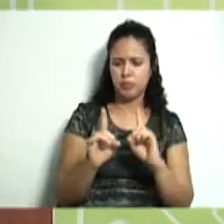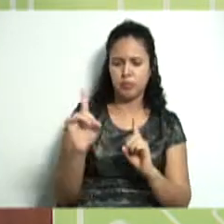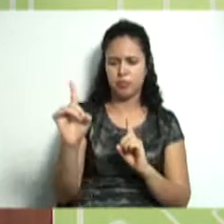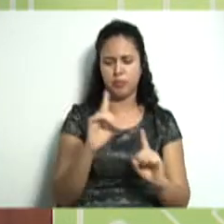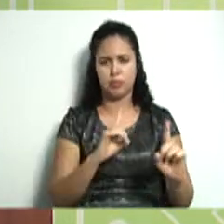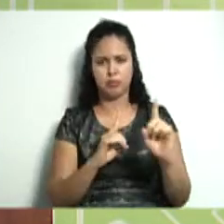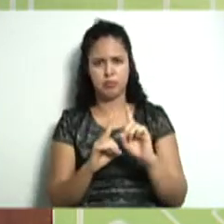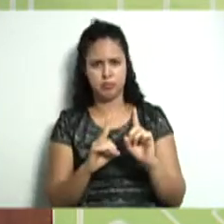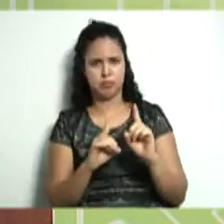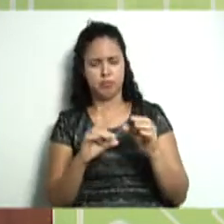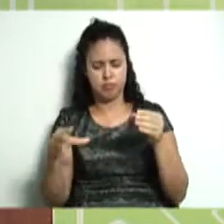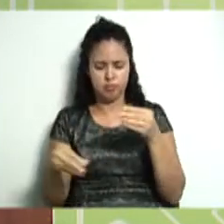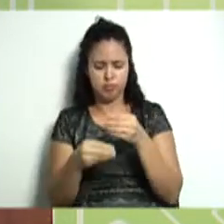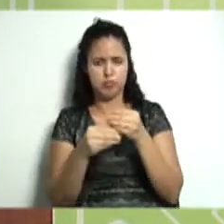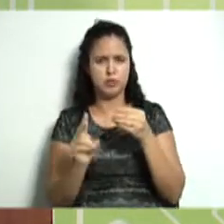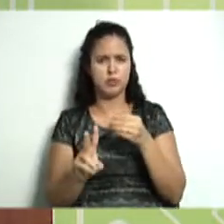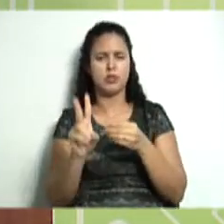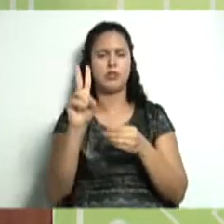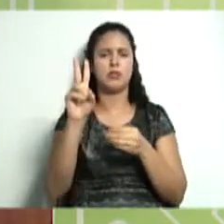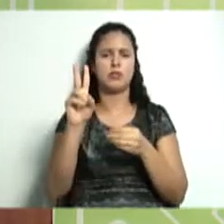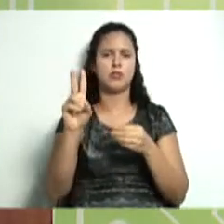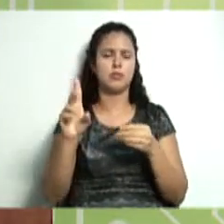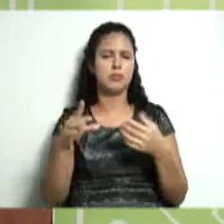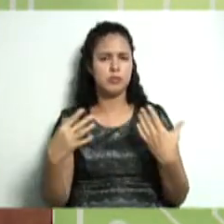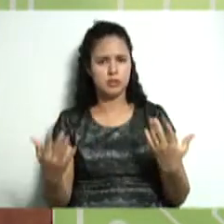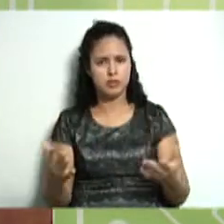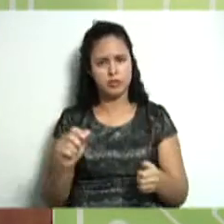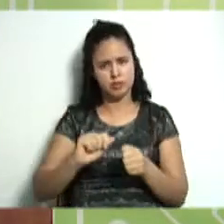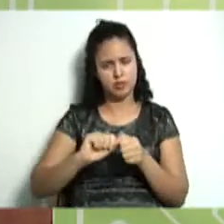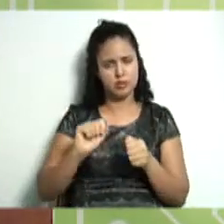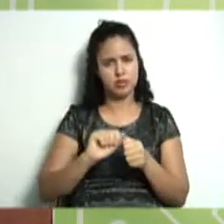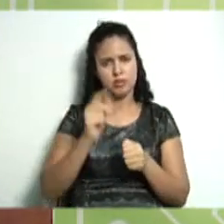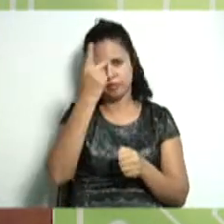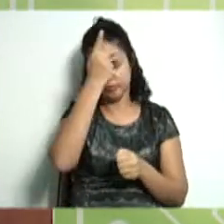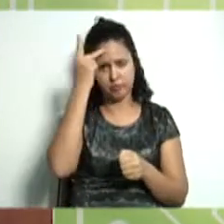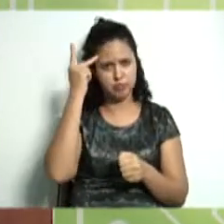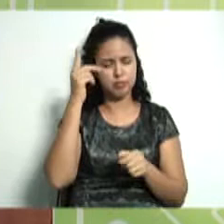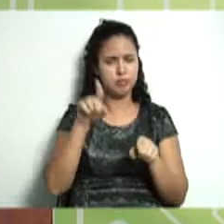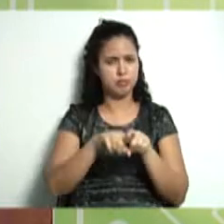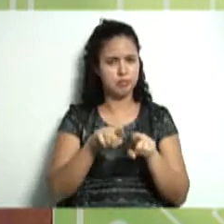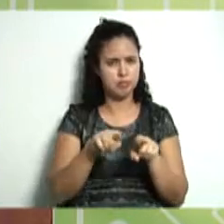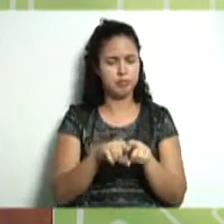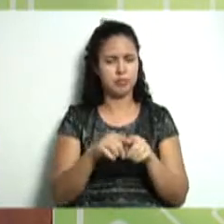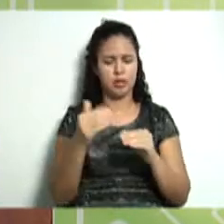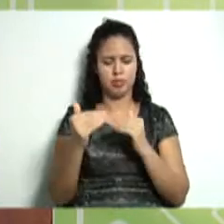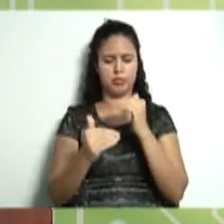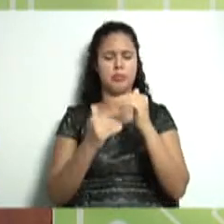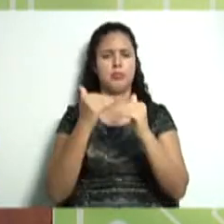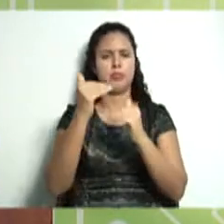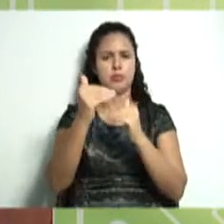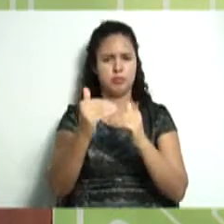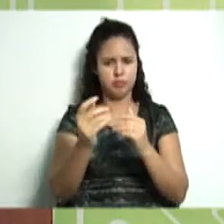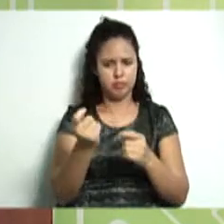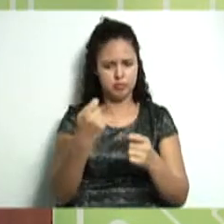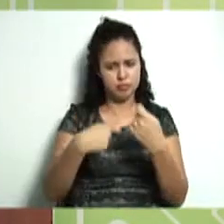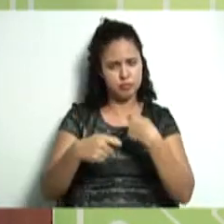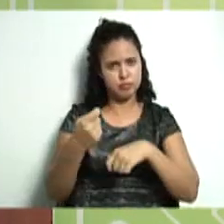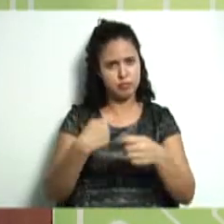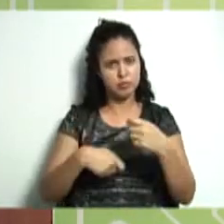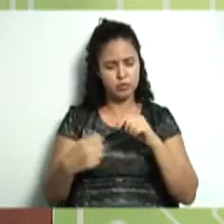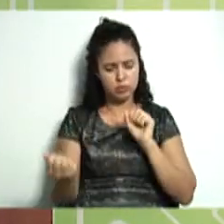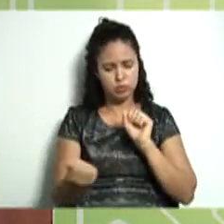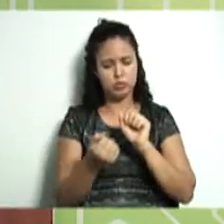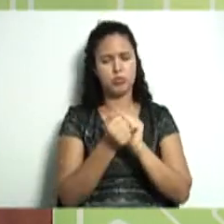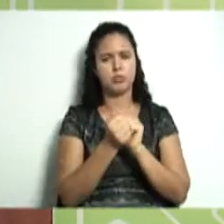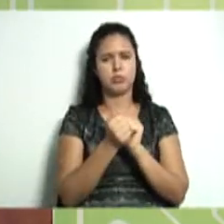valor, olha lá, agregar valor, fazer com que as pessoas também desenvolvam-se economicamente,